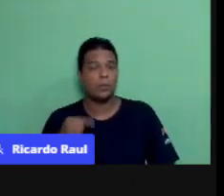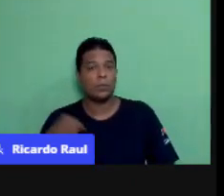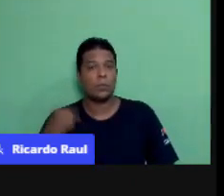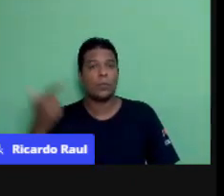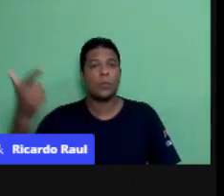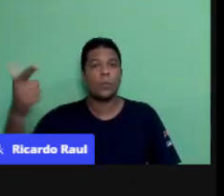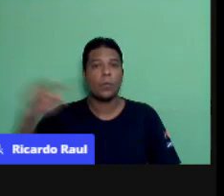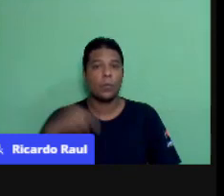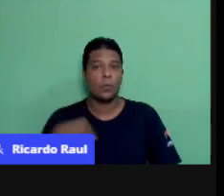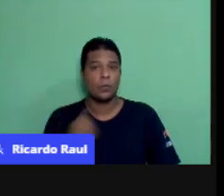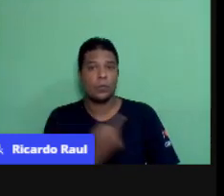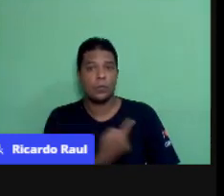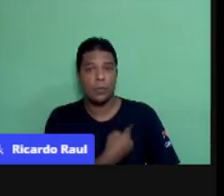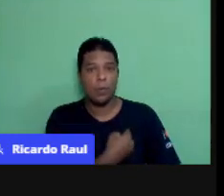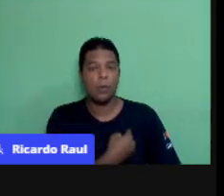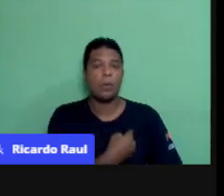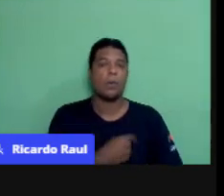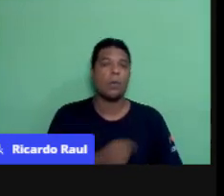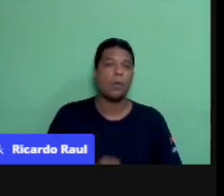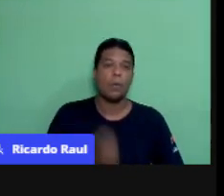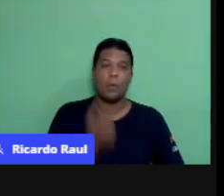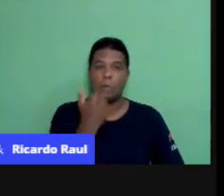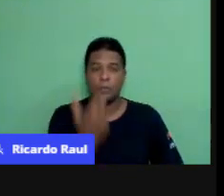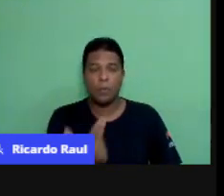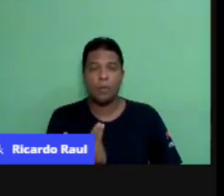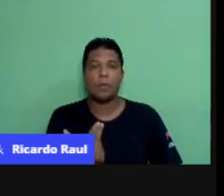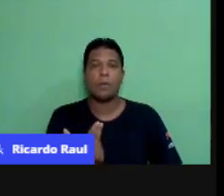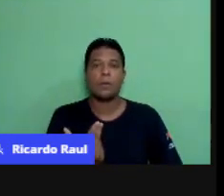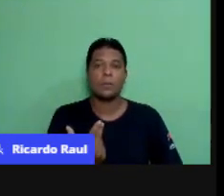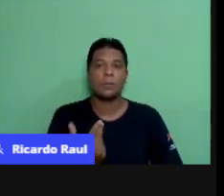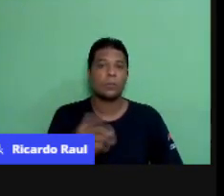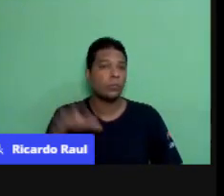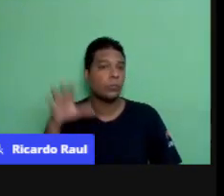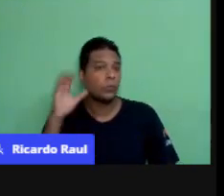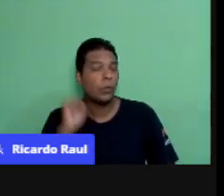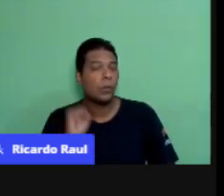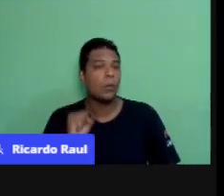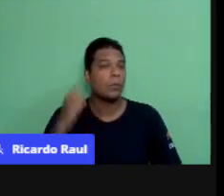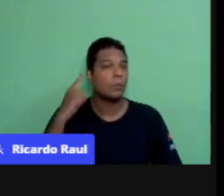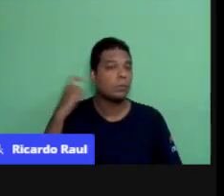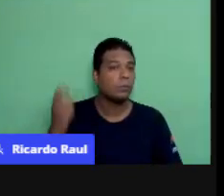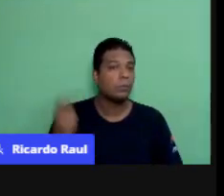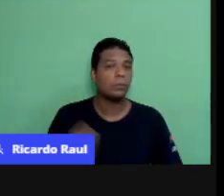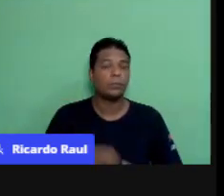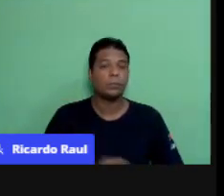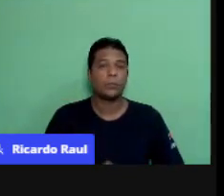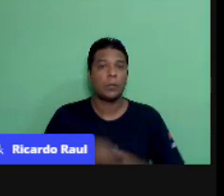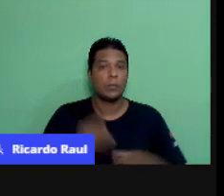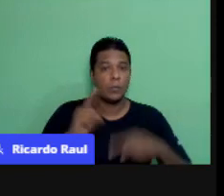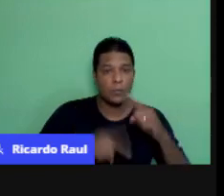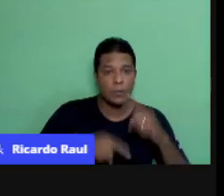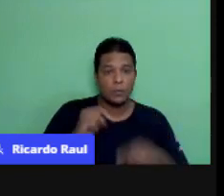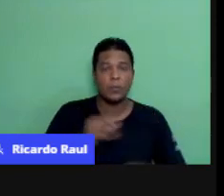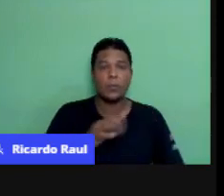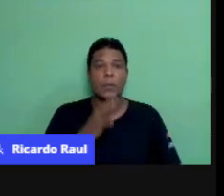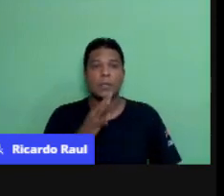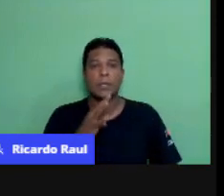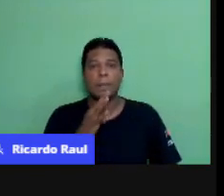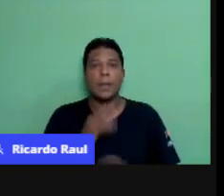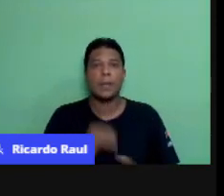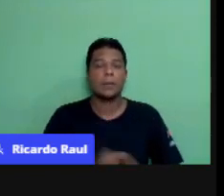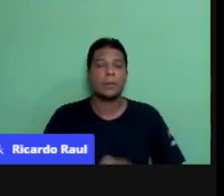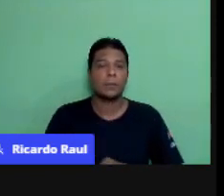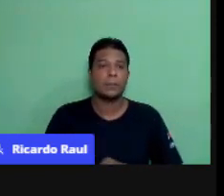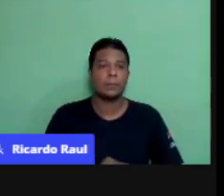movimento, traço, som, cores e formas. Aqui eu coloquei só os objetos de conhecimento, o que eu